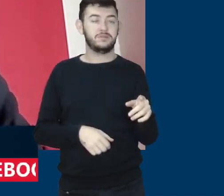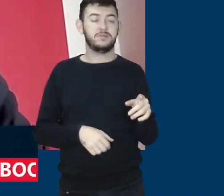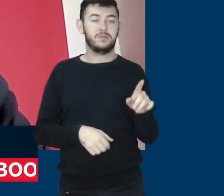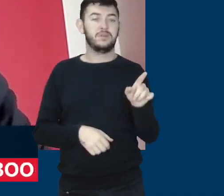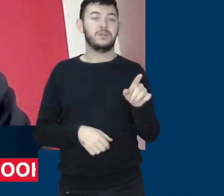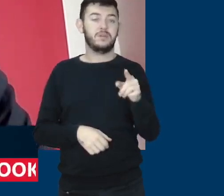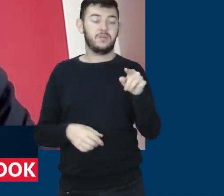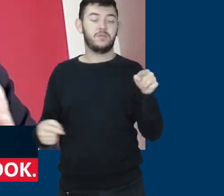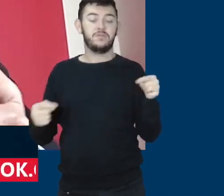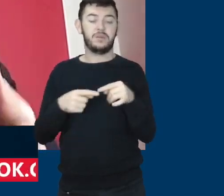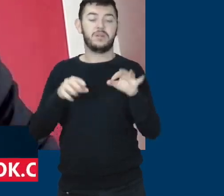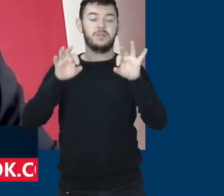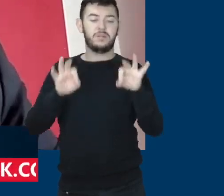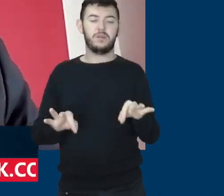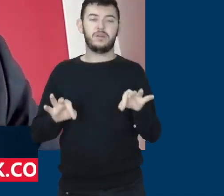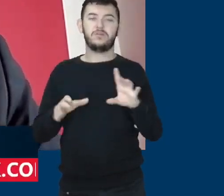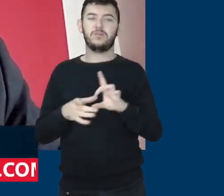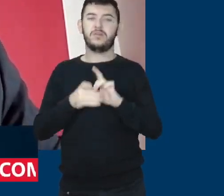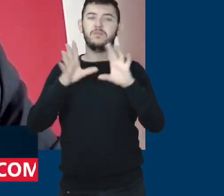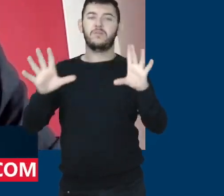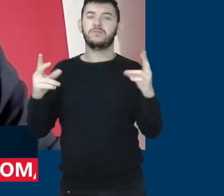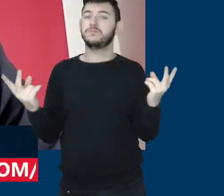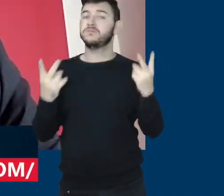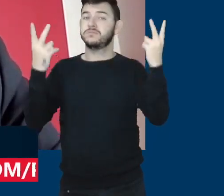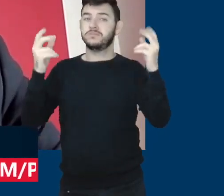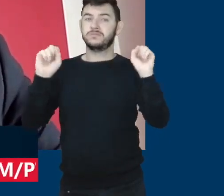valores democráticos, da defesa,